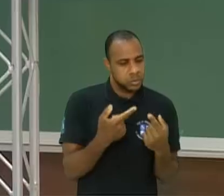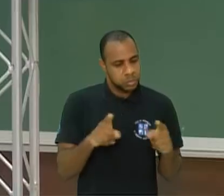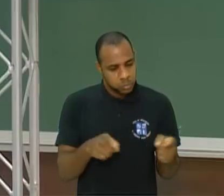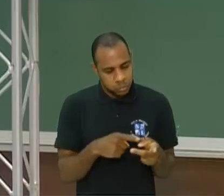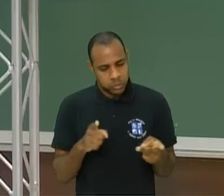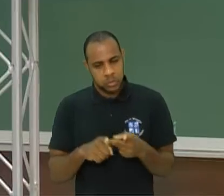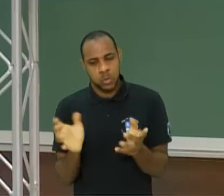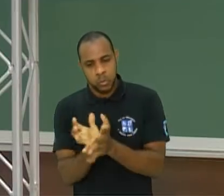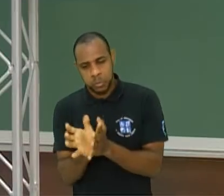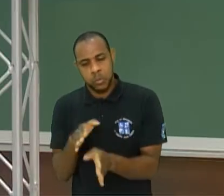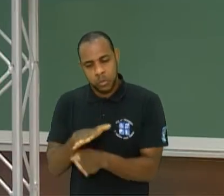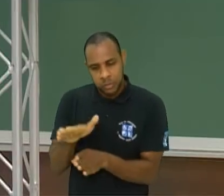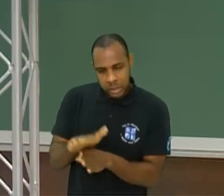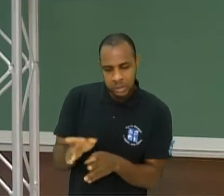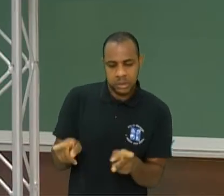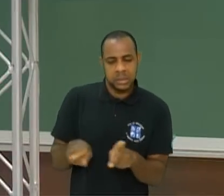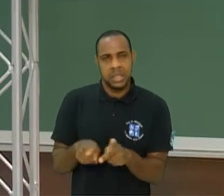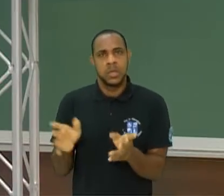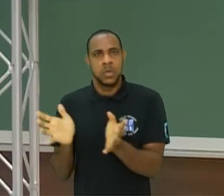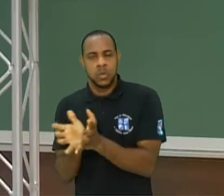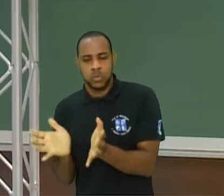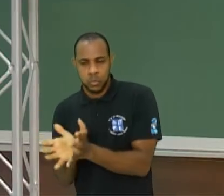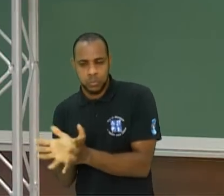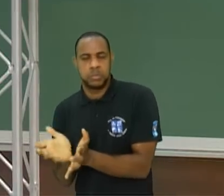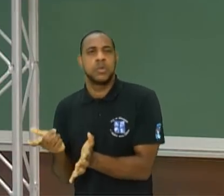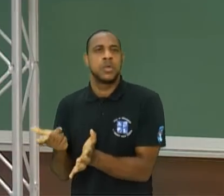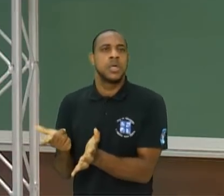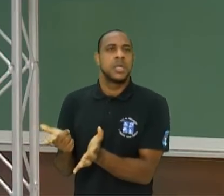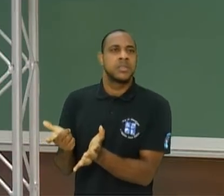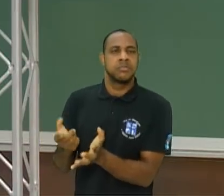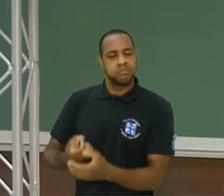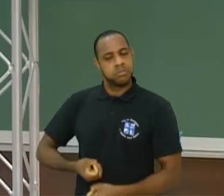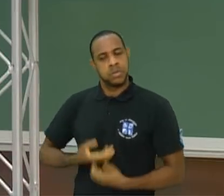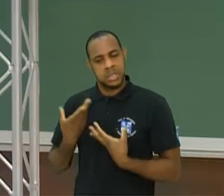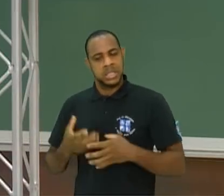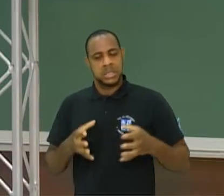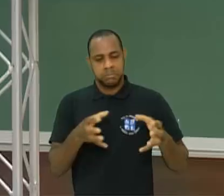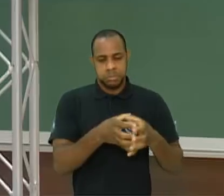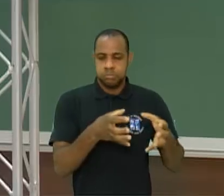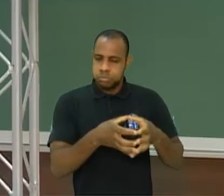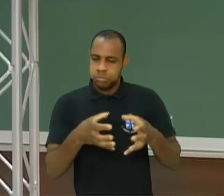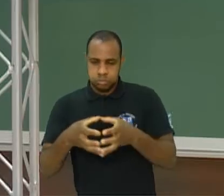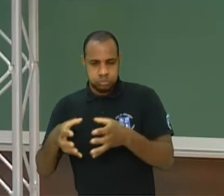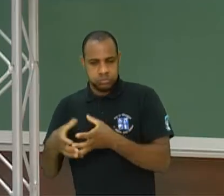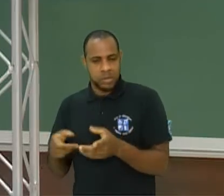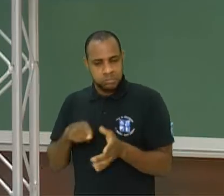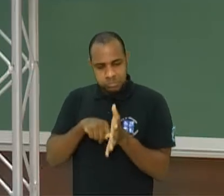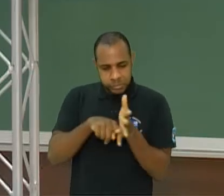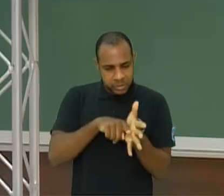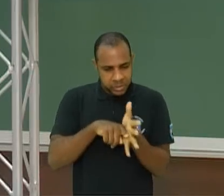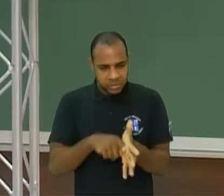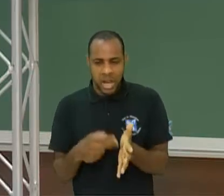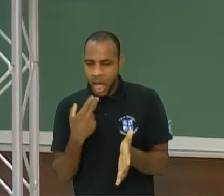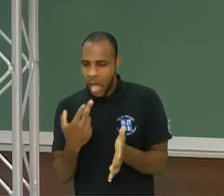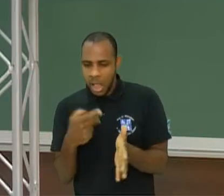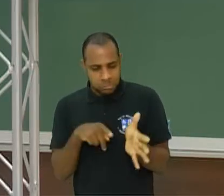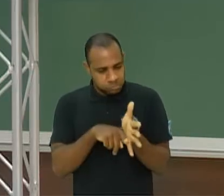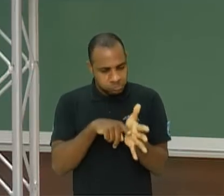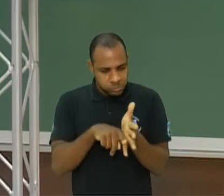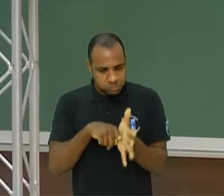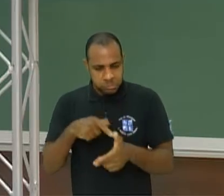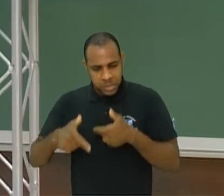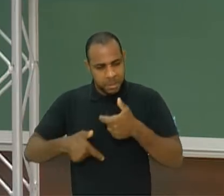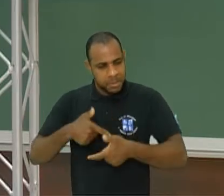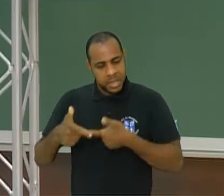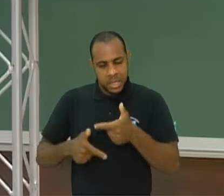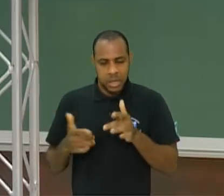são conselheiros, são divididos em categorias e cada um vai investigar, né, aquela linguagem e trabalhar